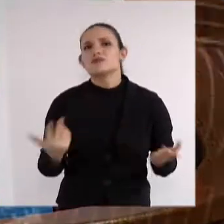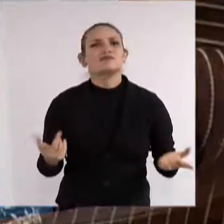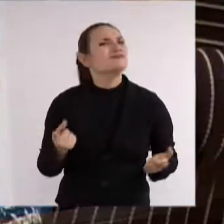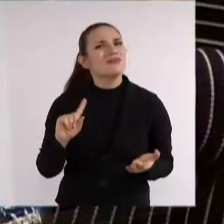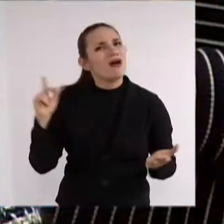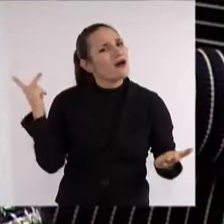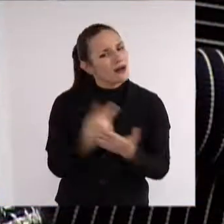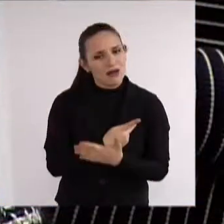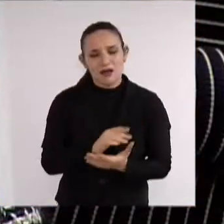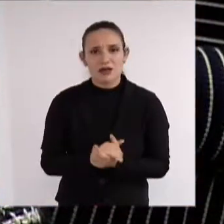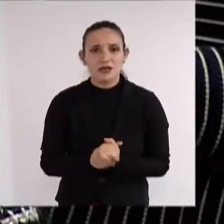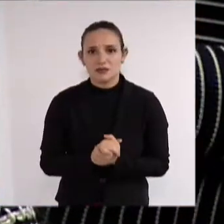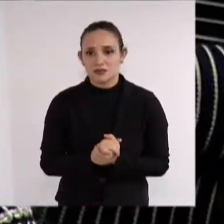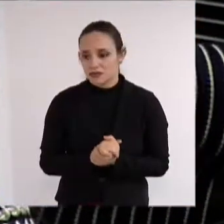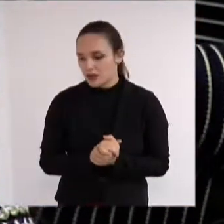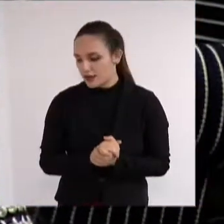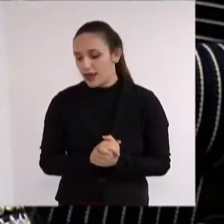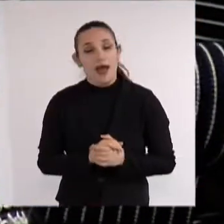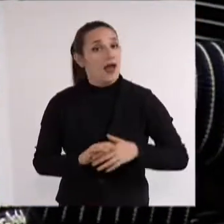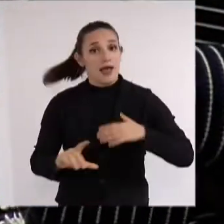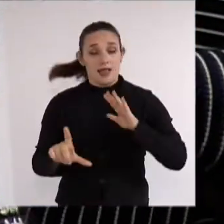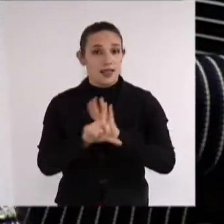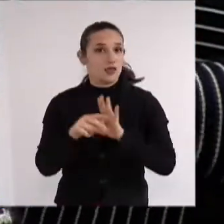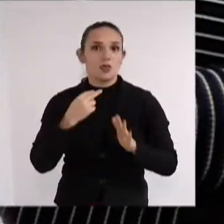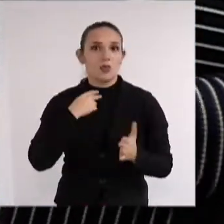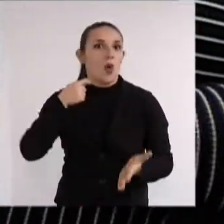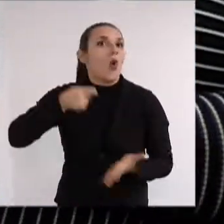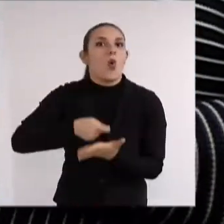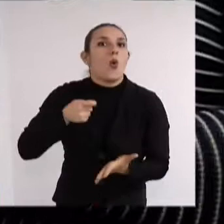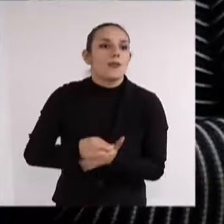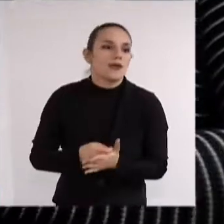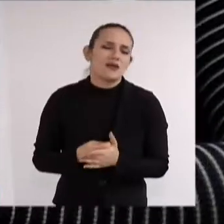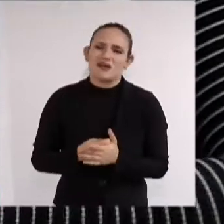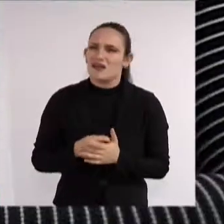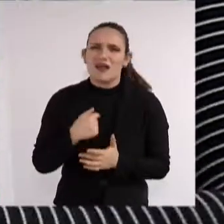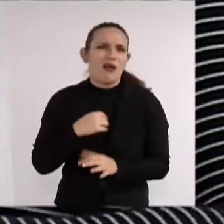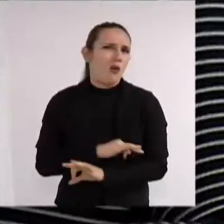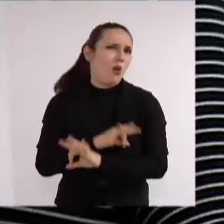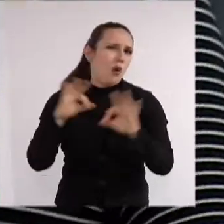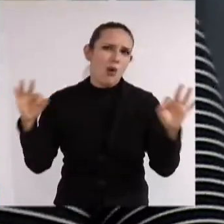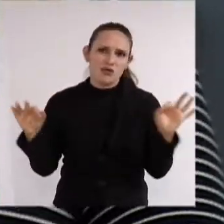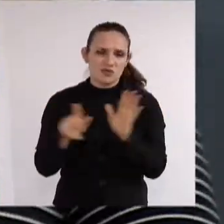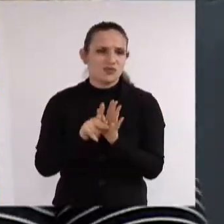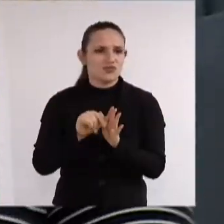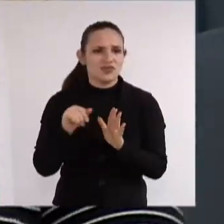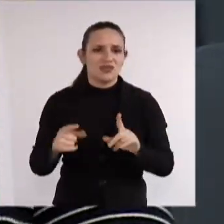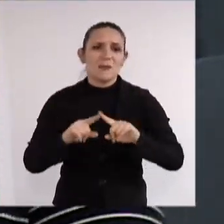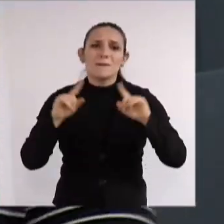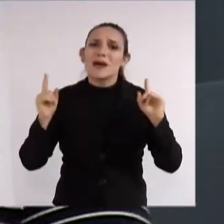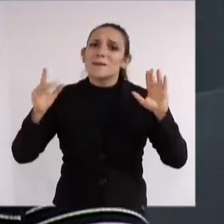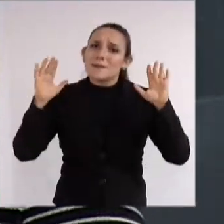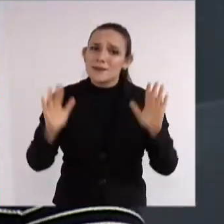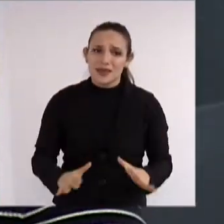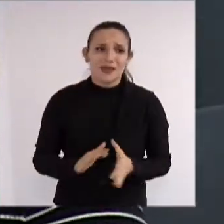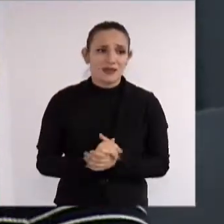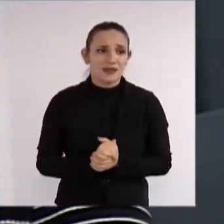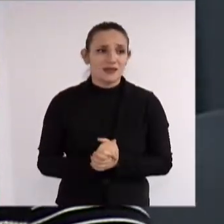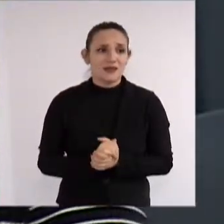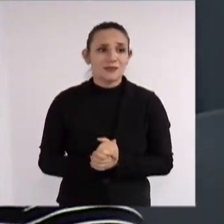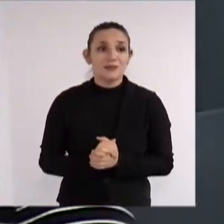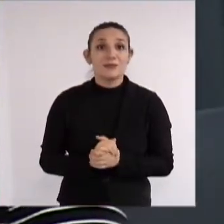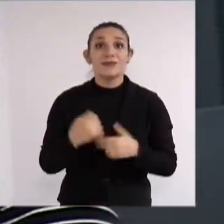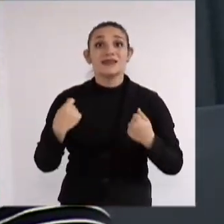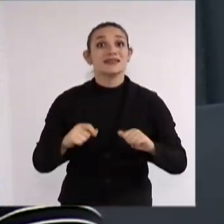público. A legislação estadual não pode dispor sobre isso. É louvável a atitude do projeto, só que isso tem que vir numa